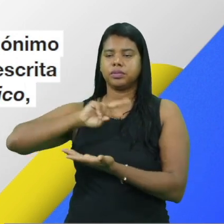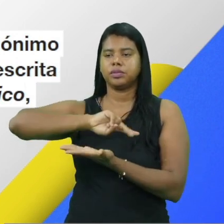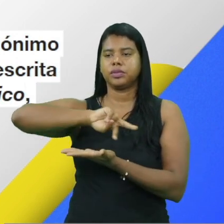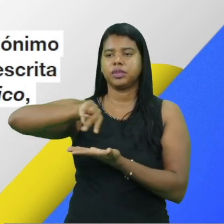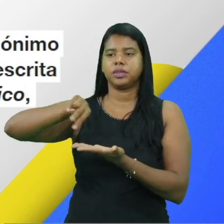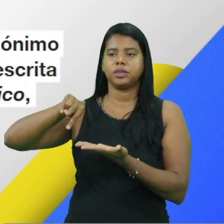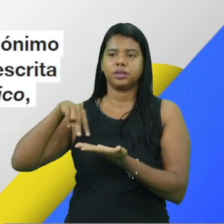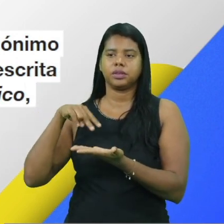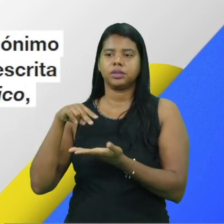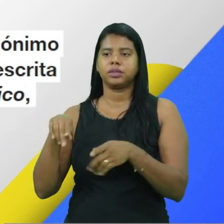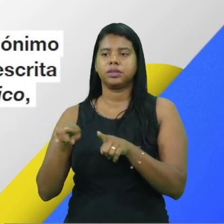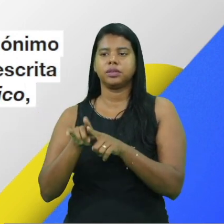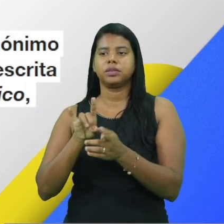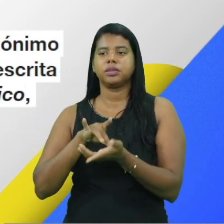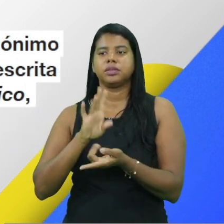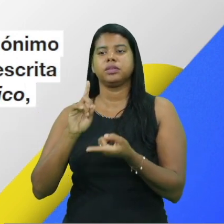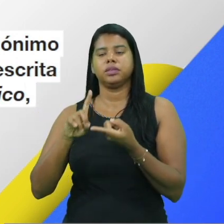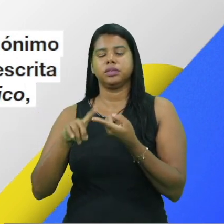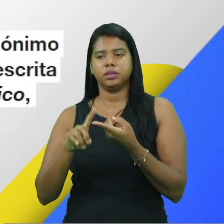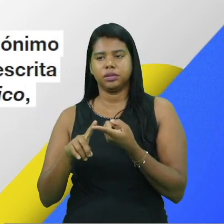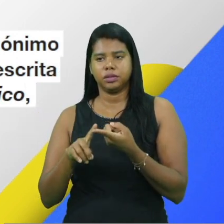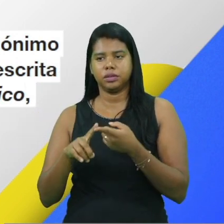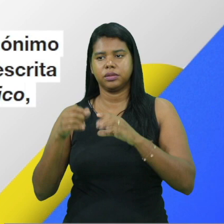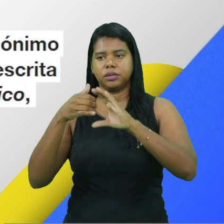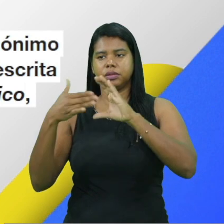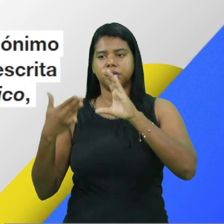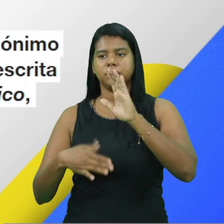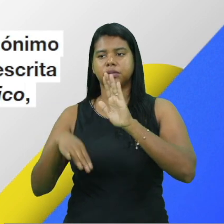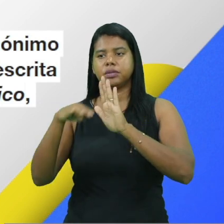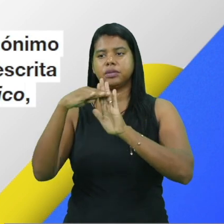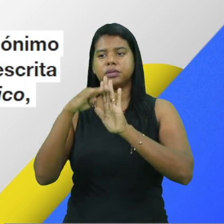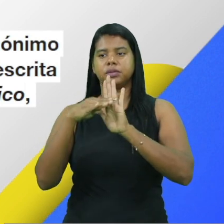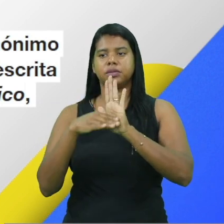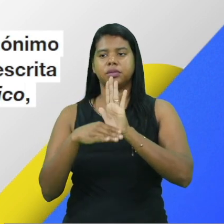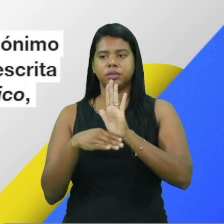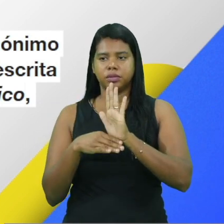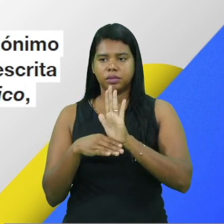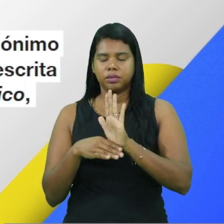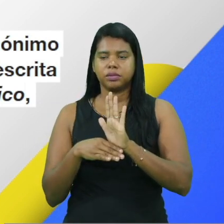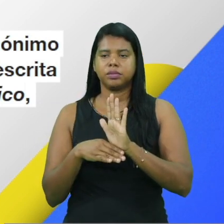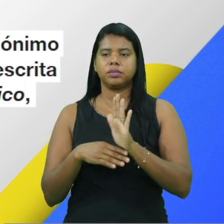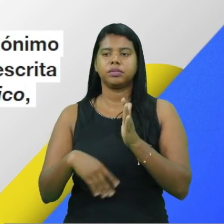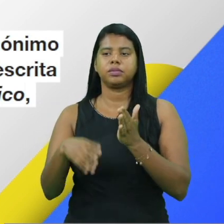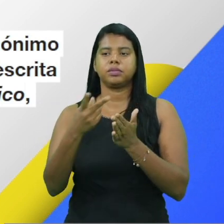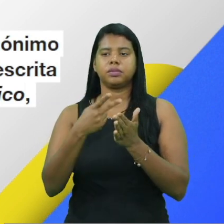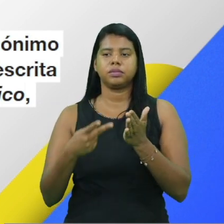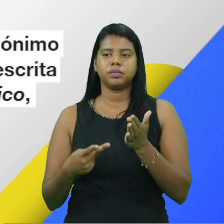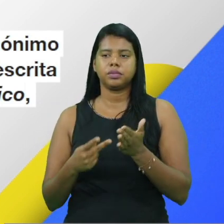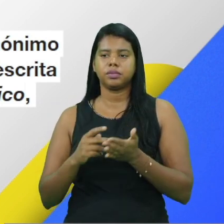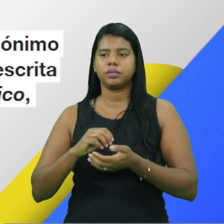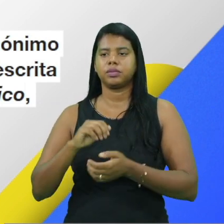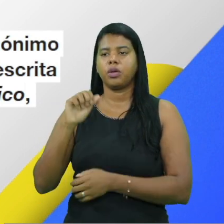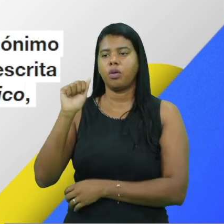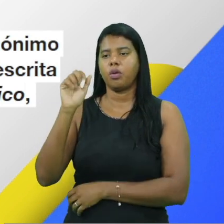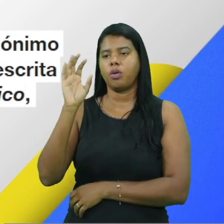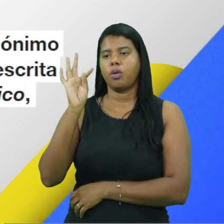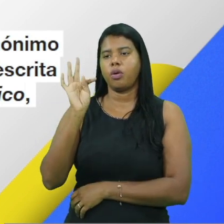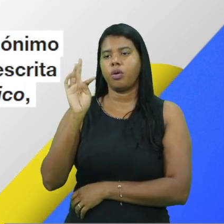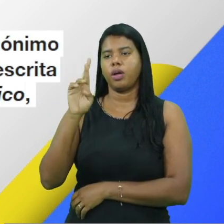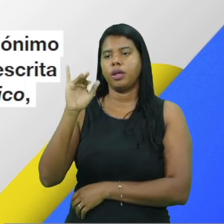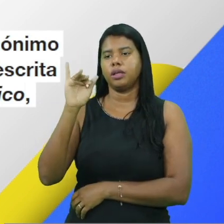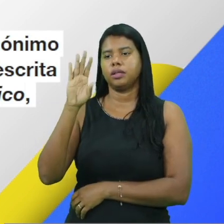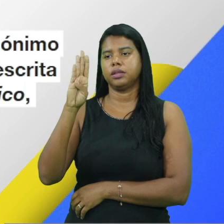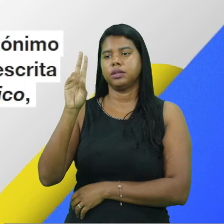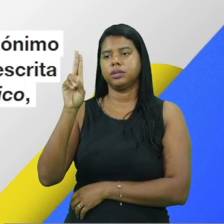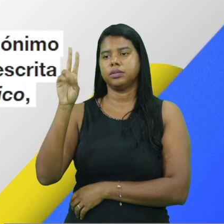variedade ou coleção de caracteres tipográficos com o mesmo desenho ou atributo, e por